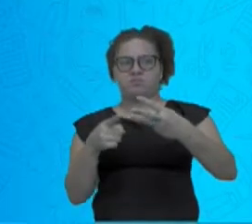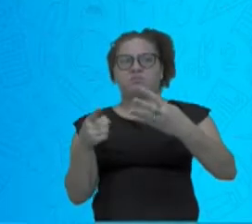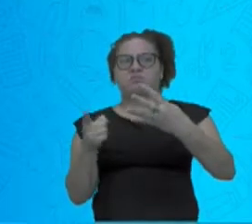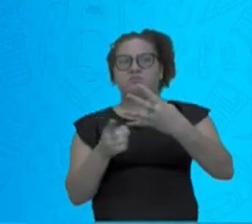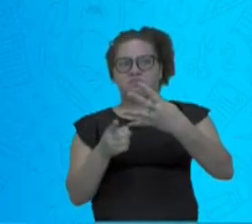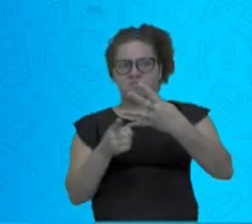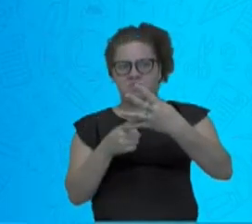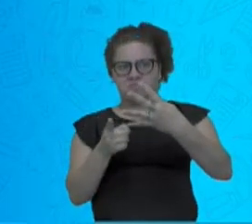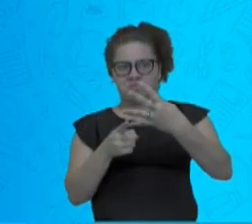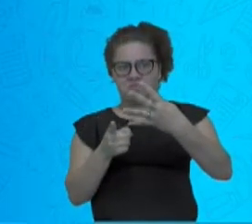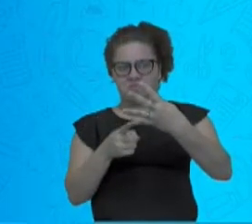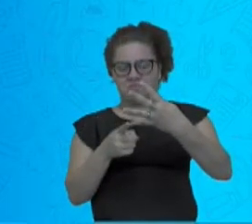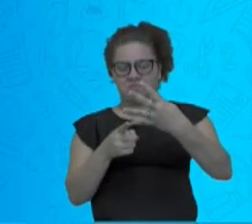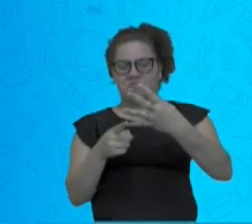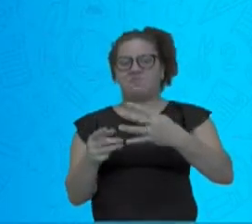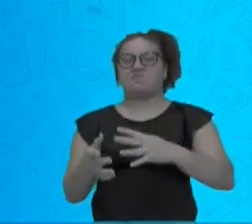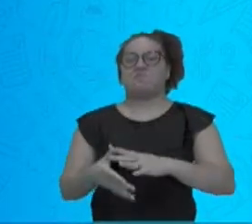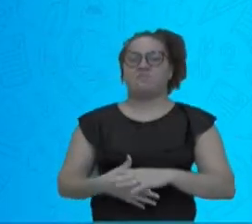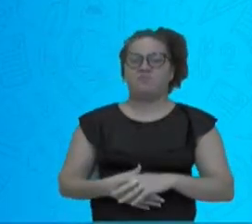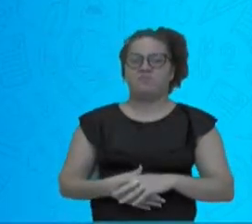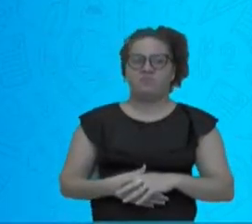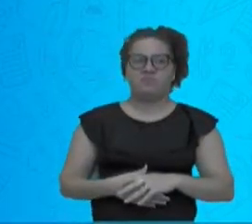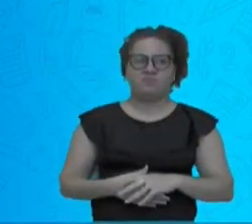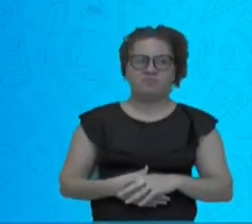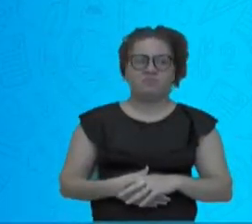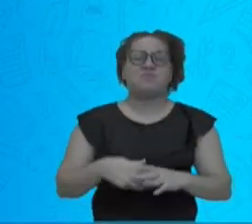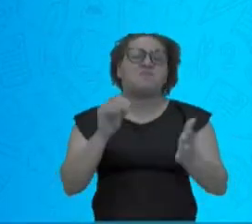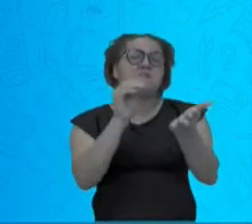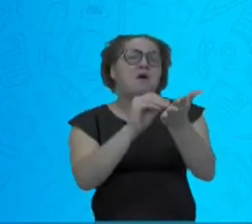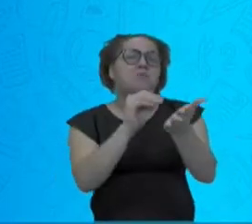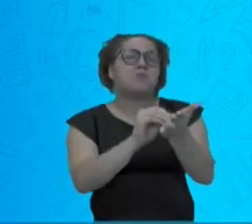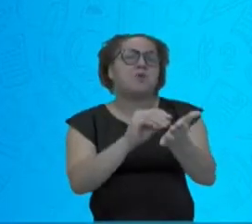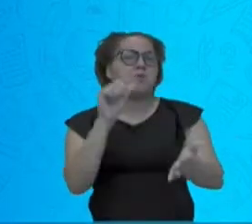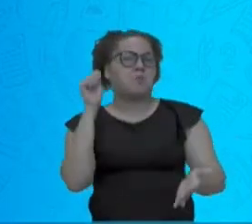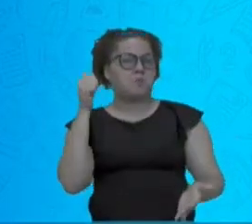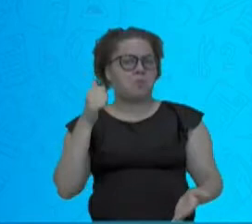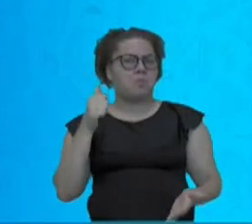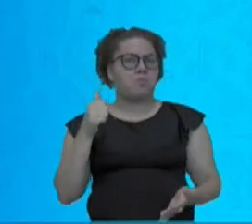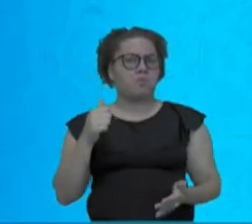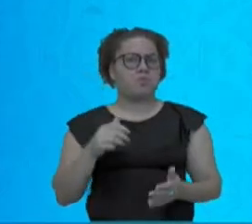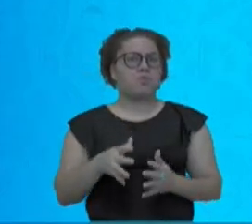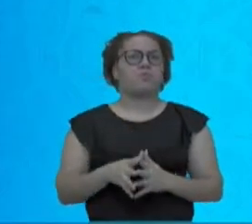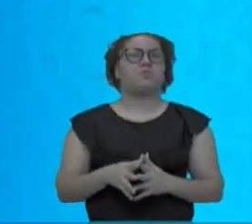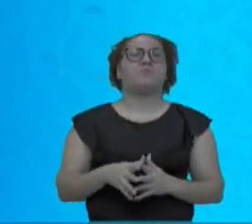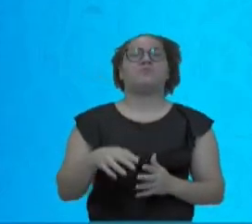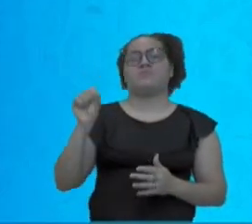e subtropical. Eliane, não está faltando um, não?